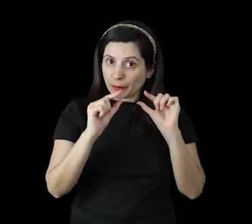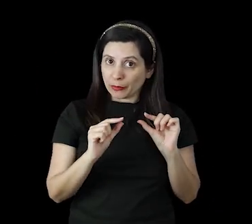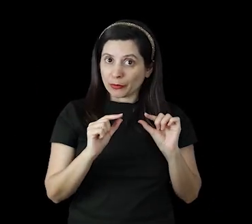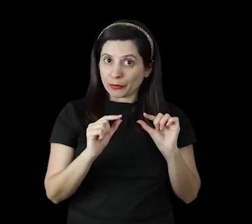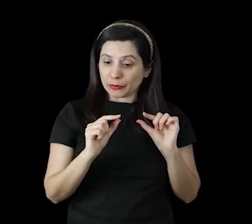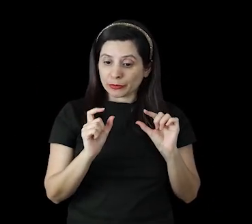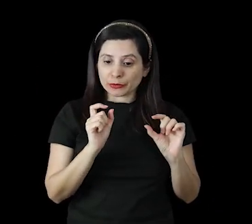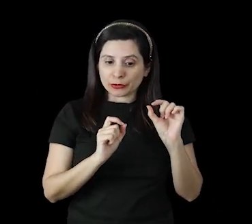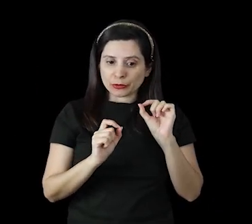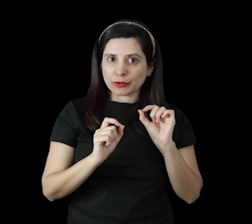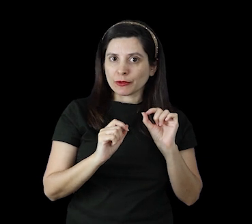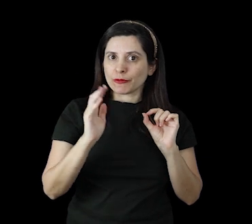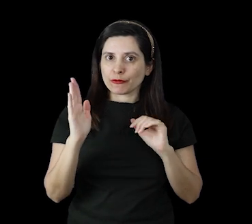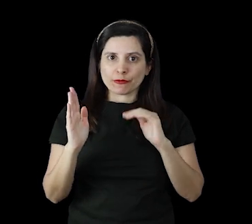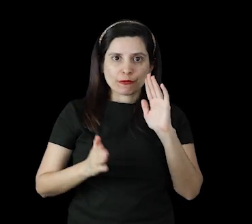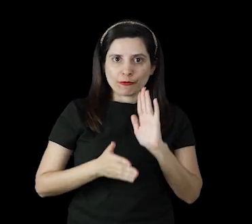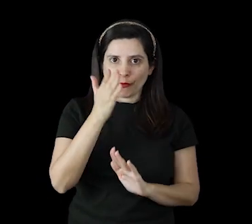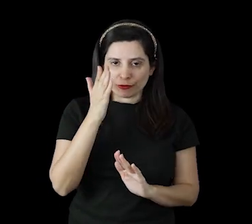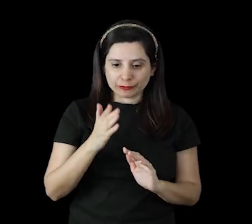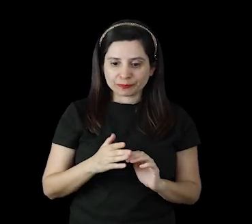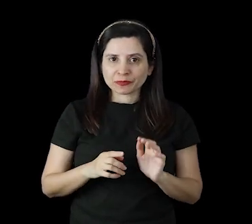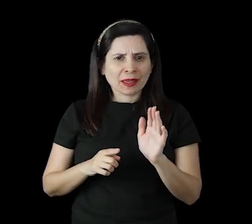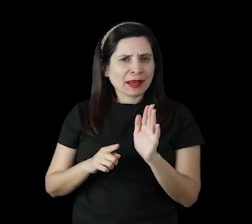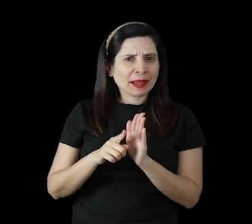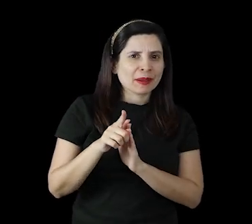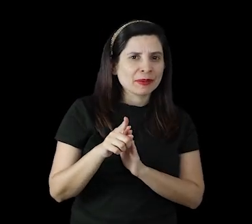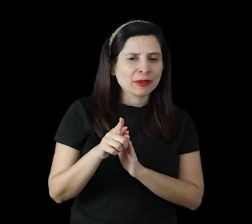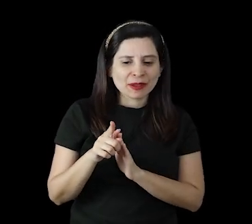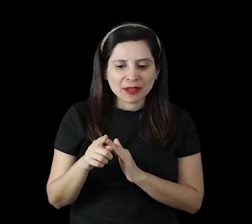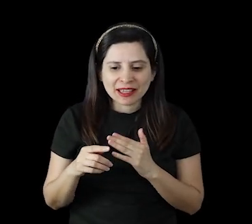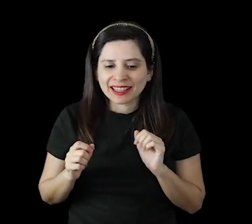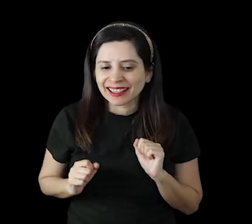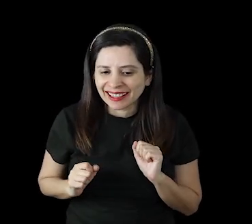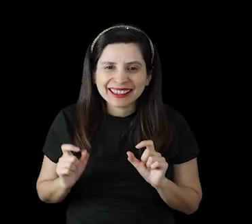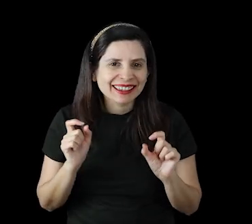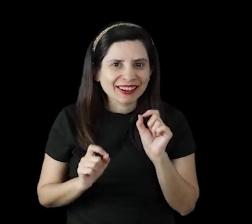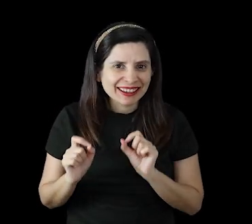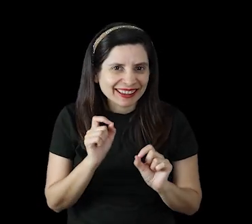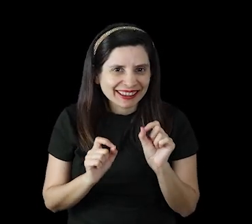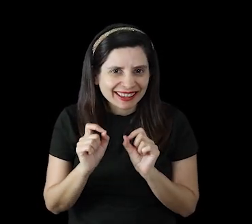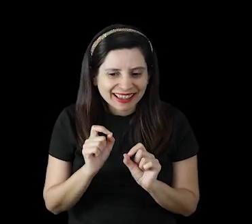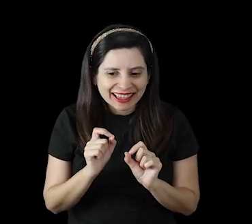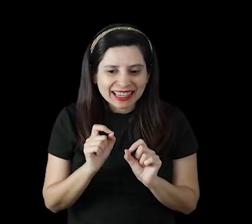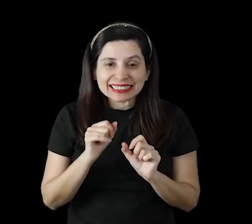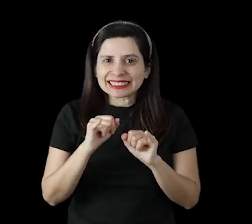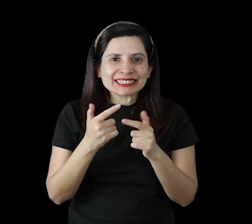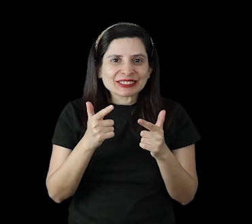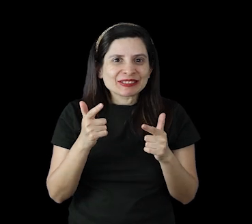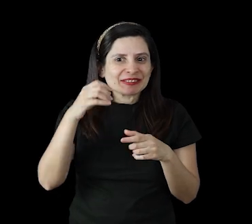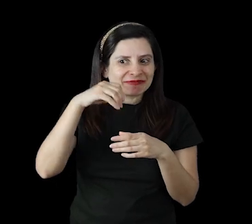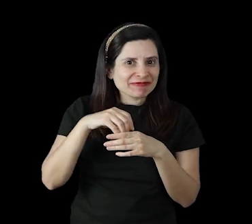que fogem. E daí, né, a pergunta fica, tá, mas e quando eu não quero, né, construir nenhum filme dentro